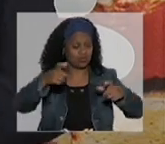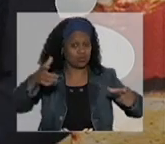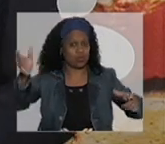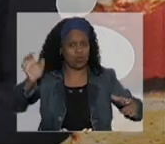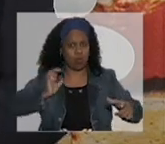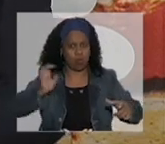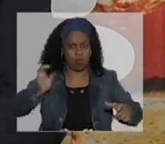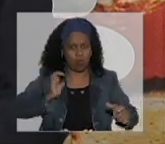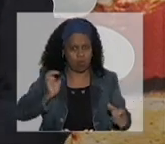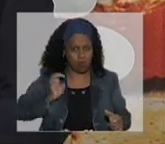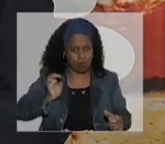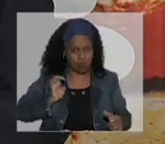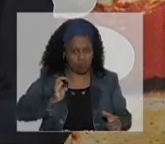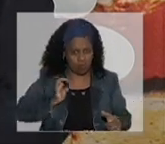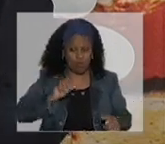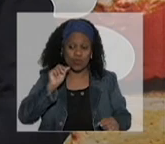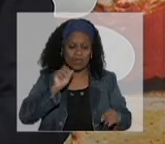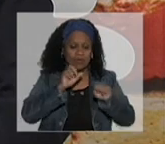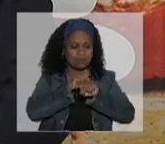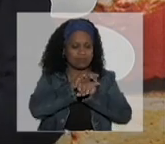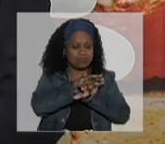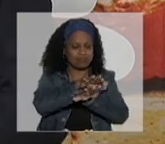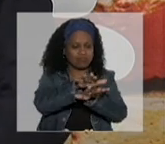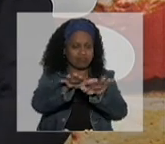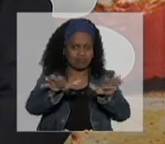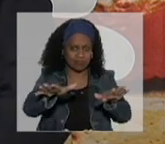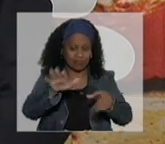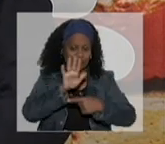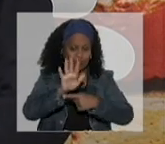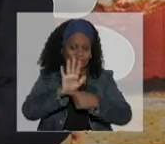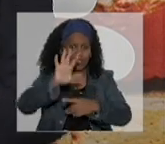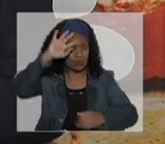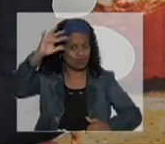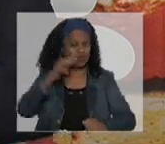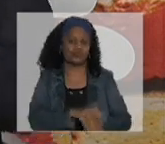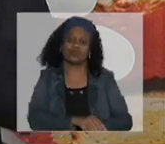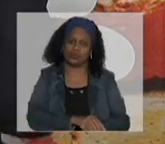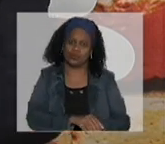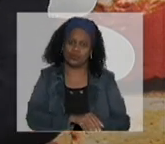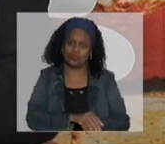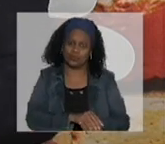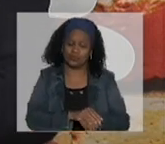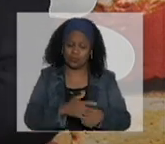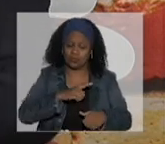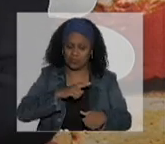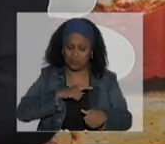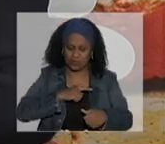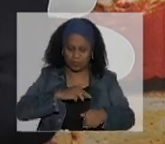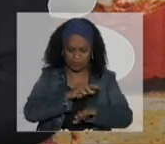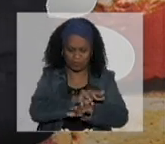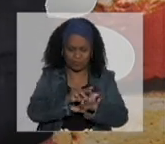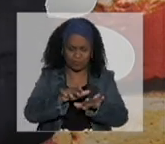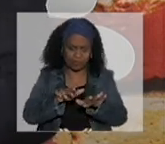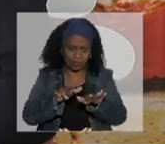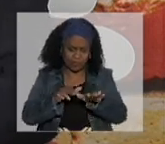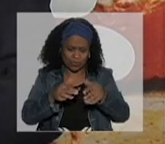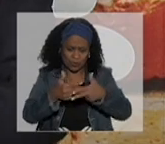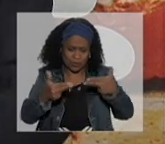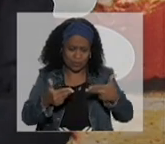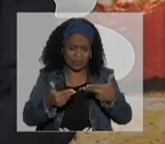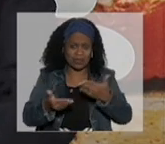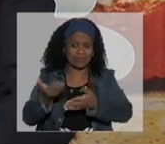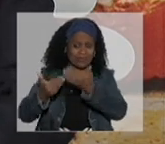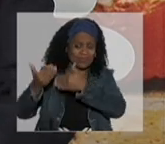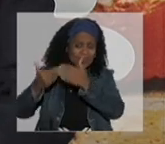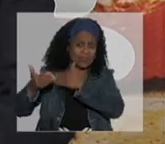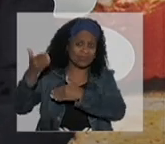capital nacional e transnacional que lastreou, que deu sustentação ao golpe. E aí nós temos um acervo de políticas de retrocesso. A